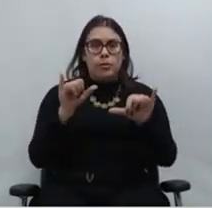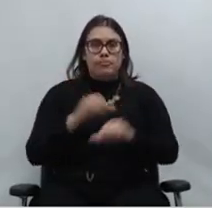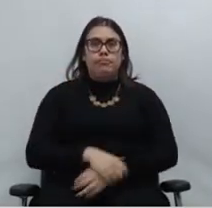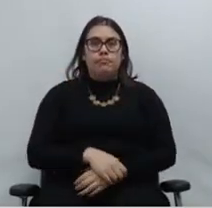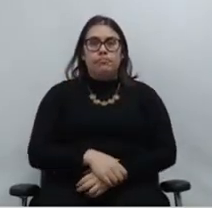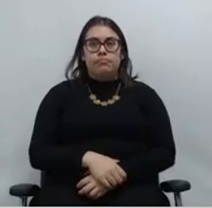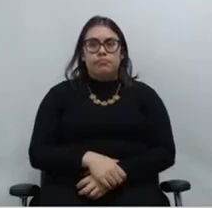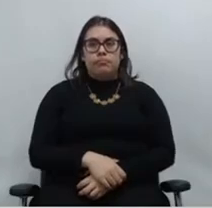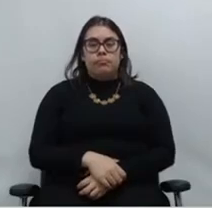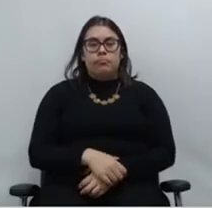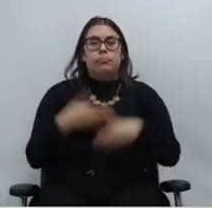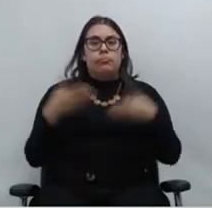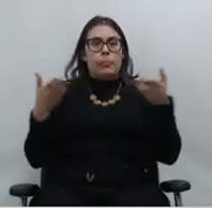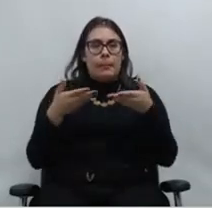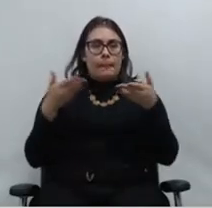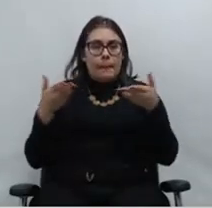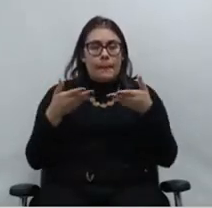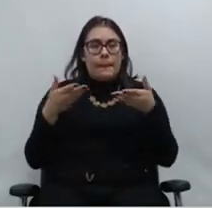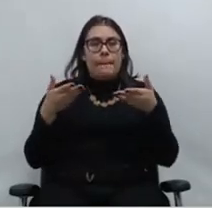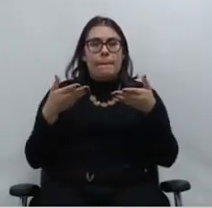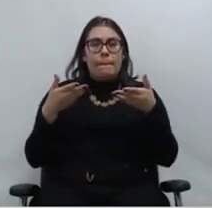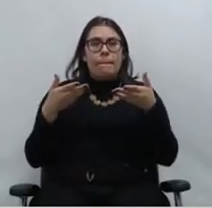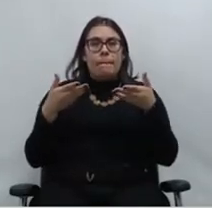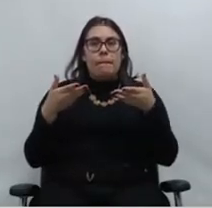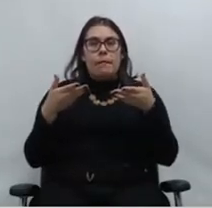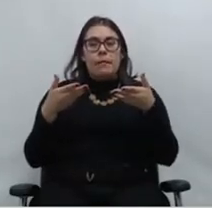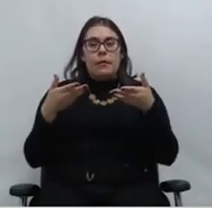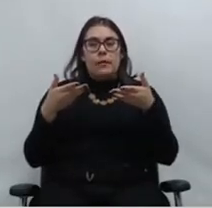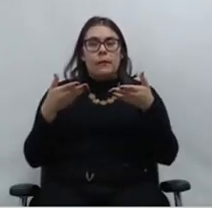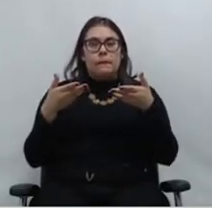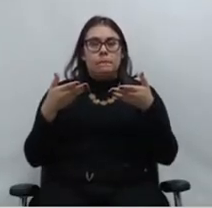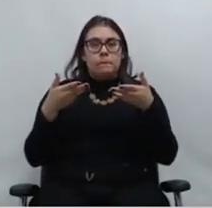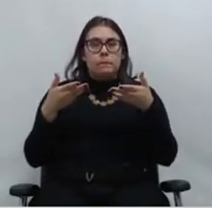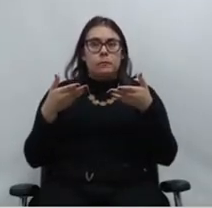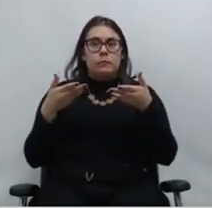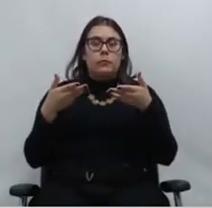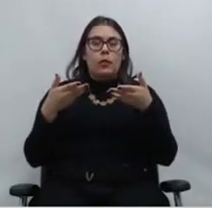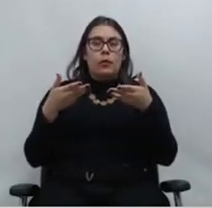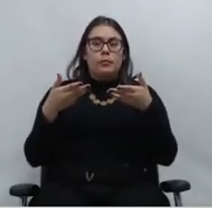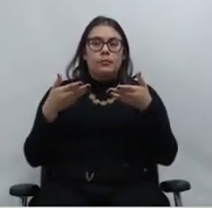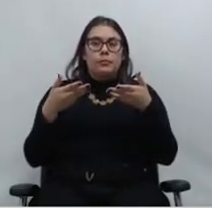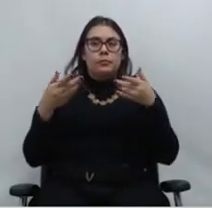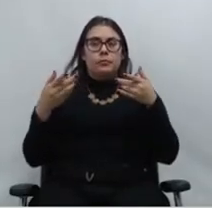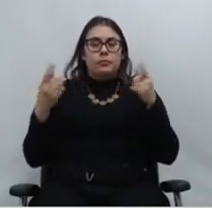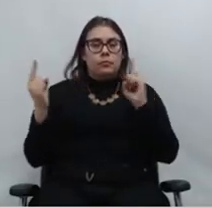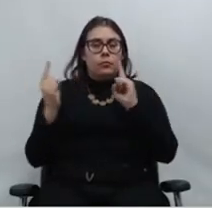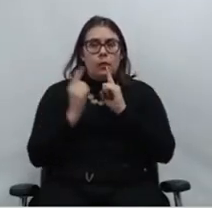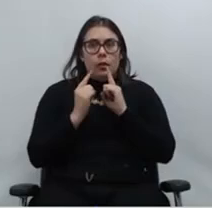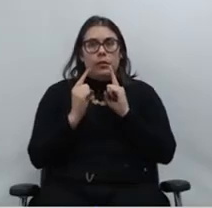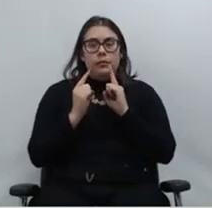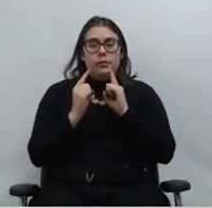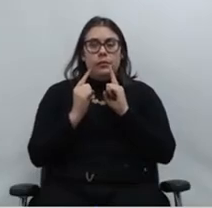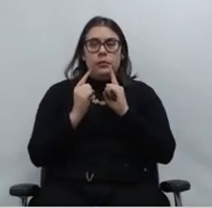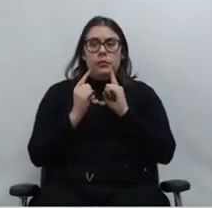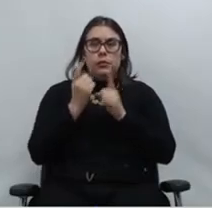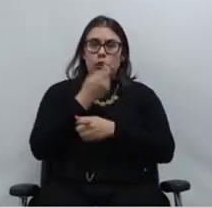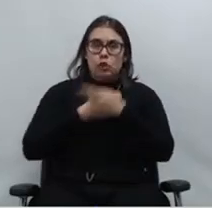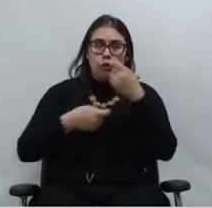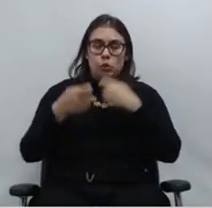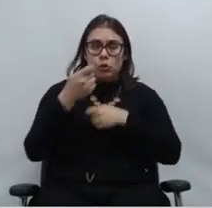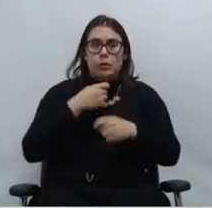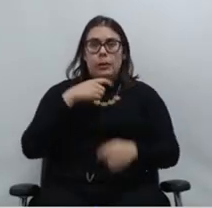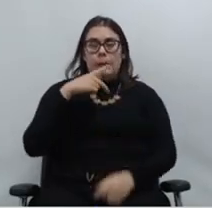Passo agora, então, à prestação de assistência jurídica suplementar e convênios. Em relação ao produto atendimento suplementar de assistência jurídica,